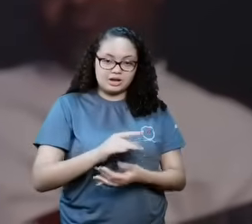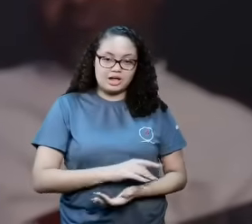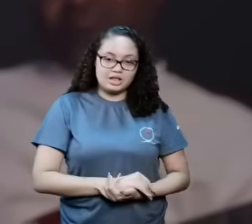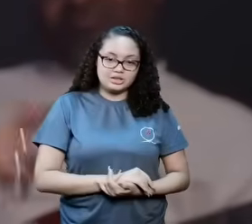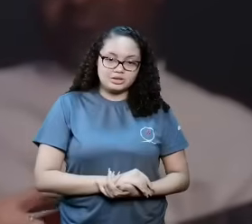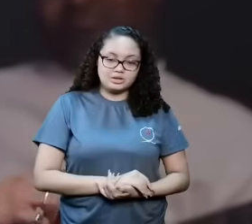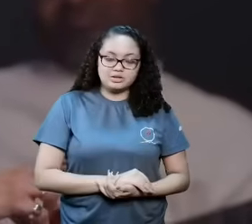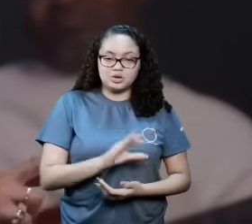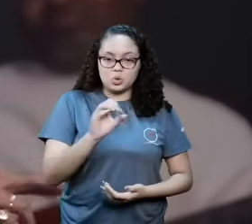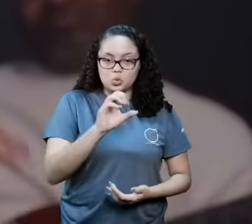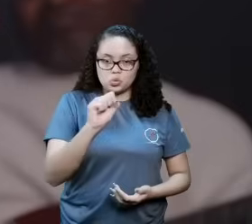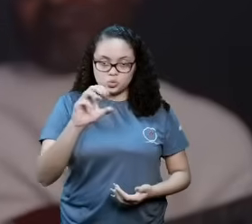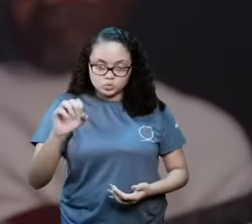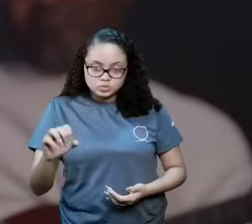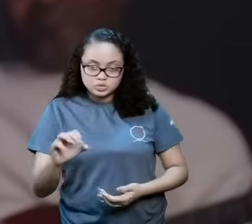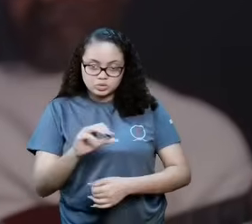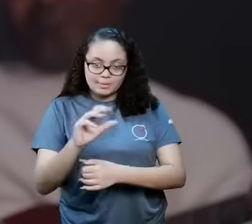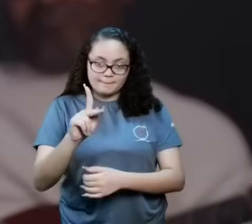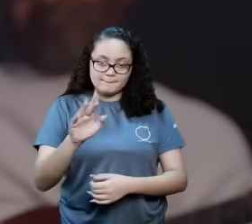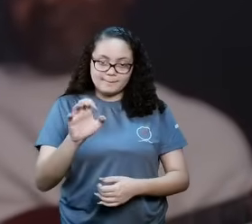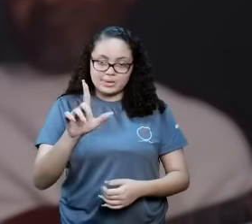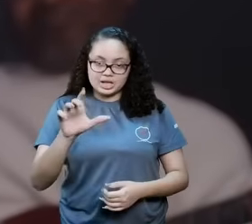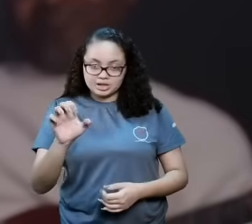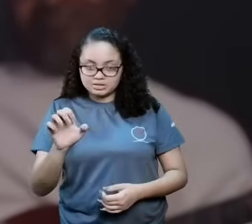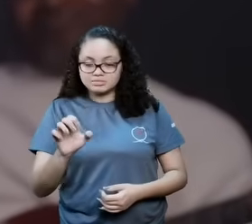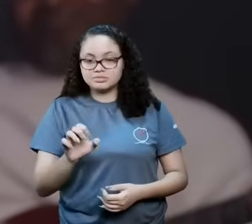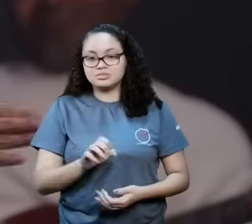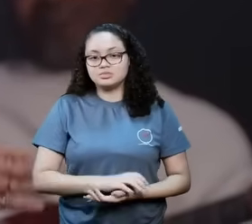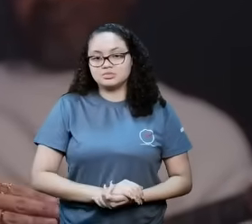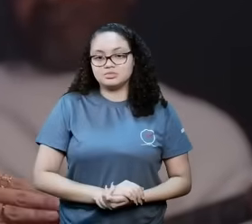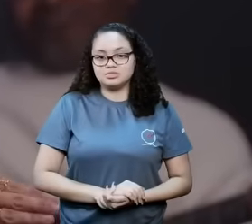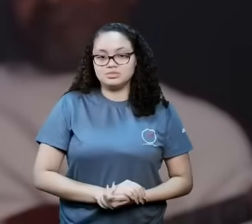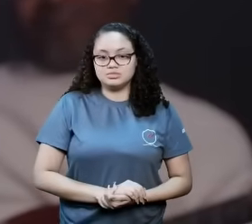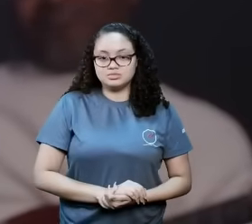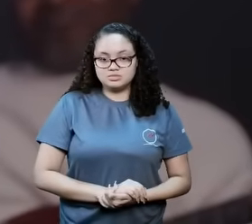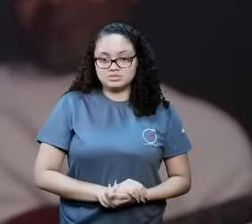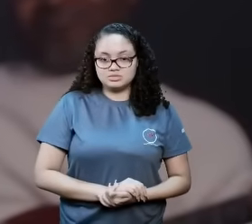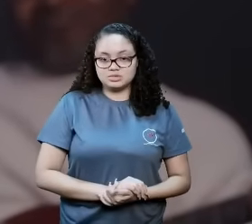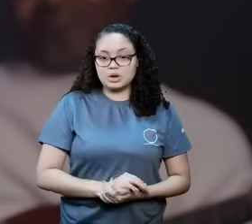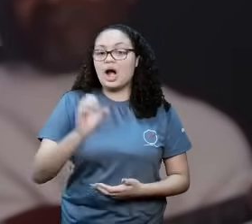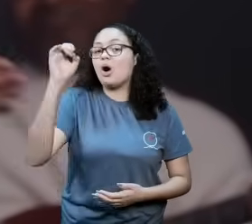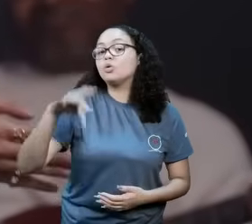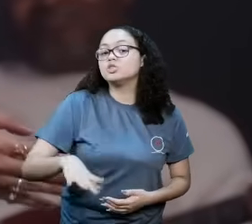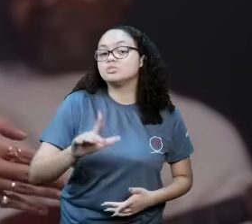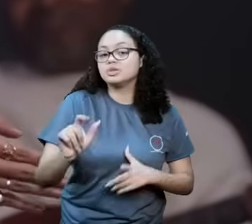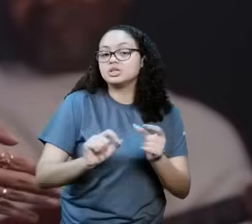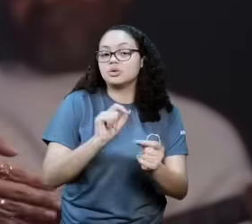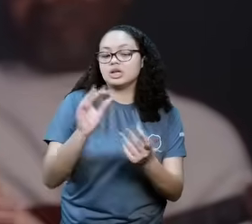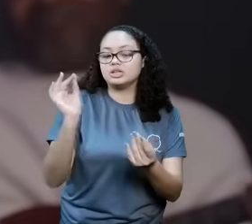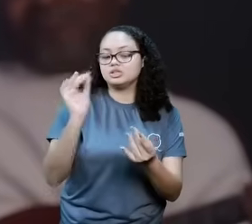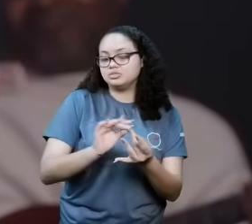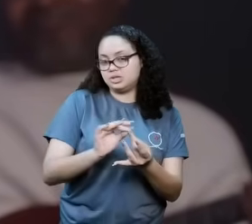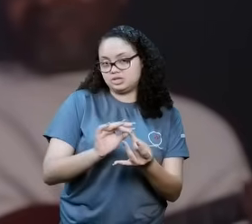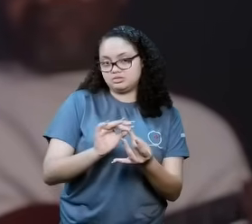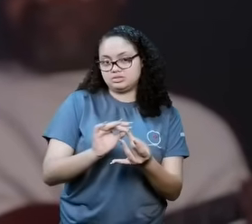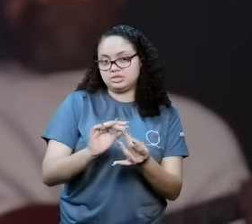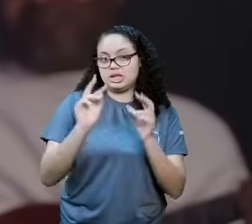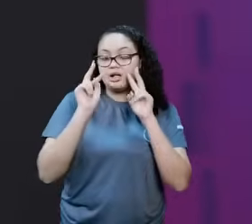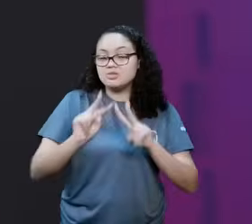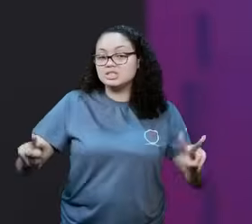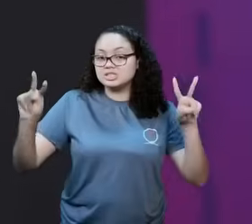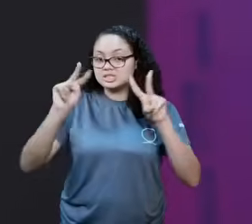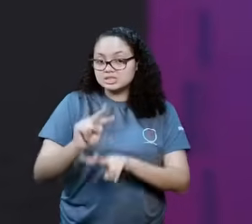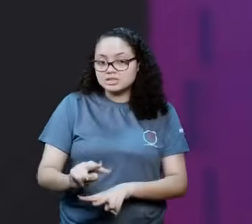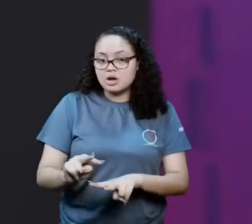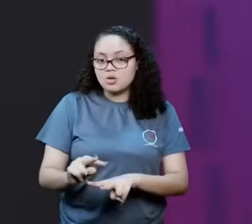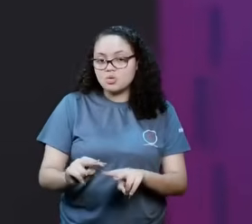nervos, pele. Aí músculos, tendões, está tudo no meio. Essas são... Qual é a última? Espírito. A visão do vale fica